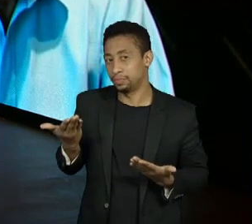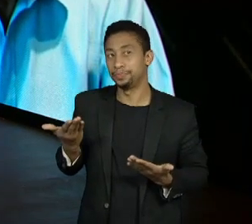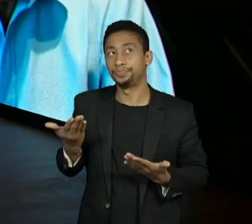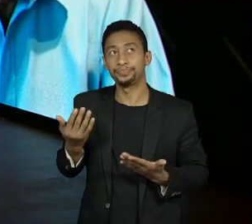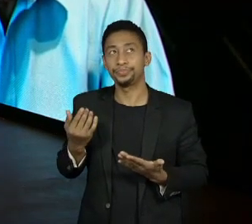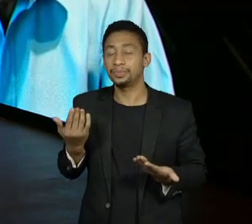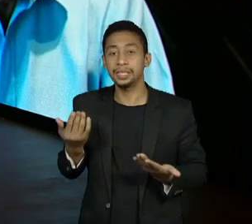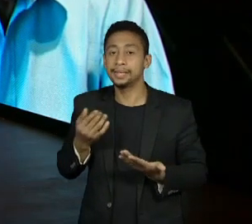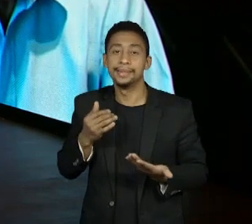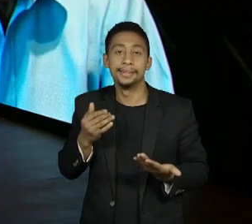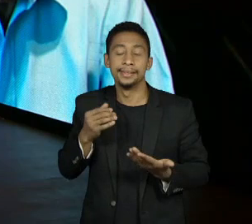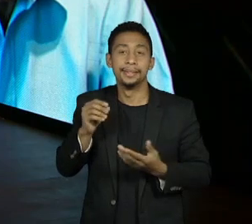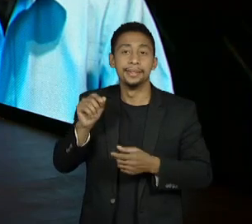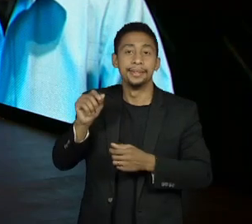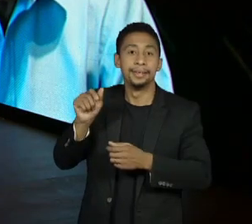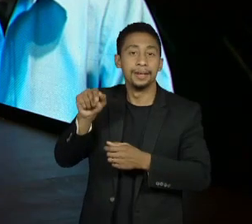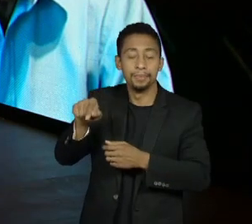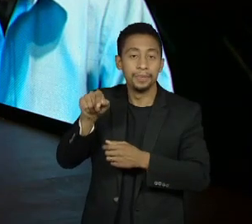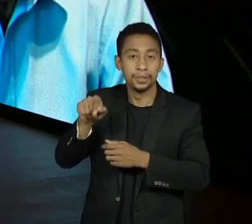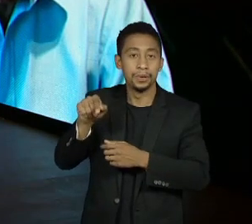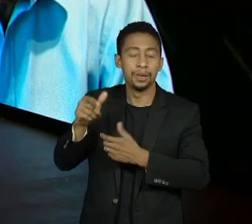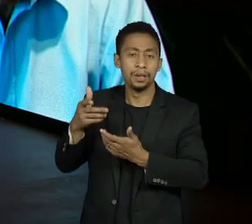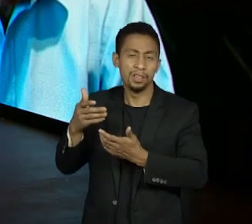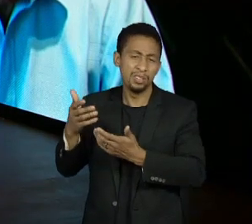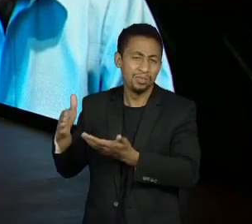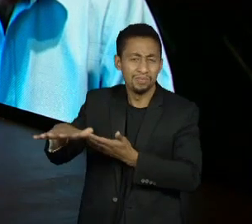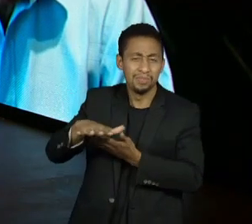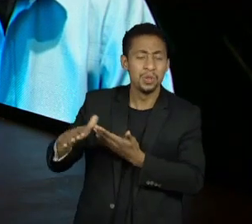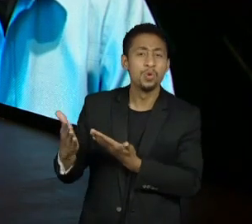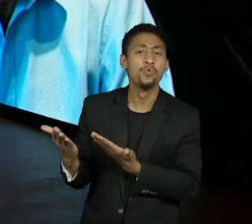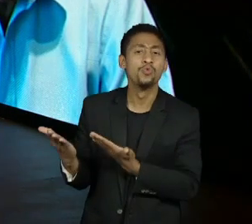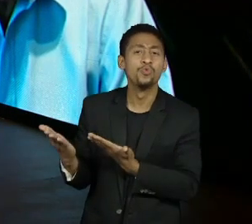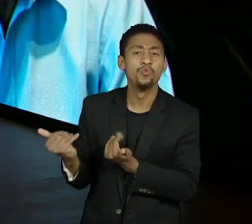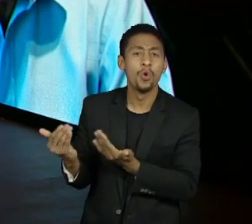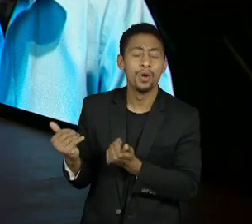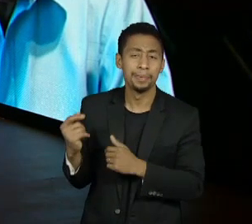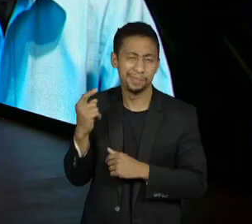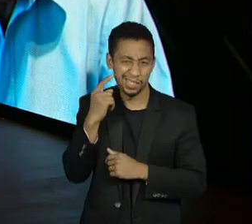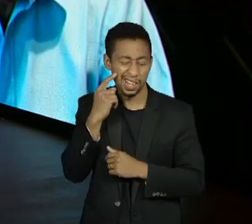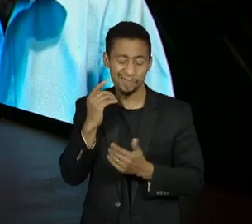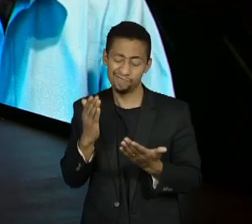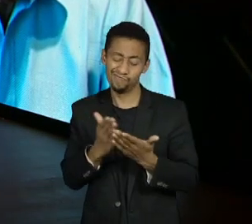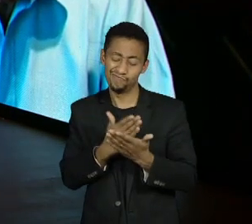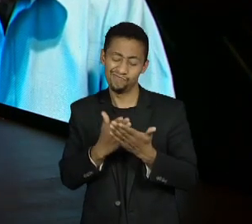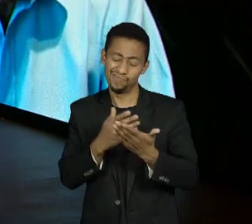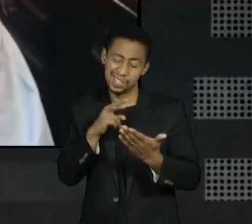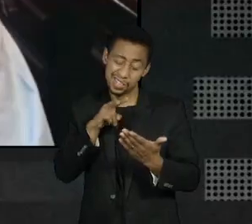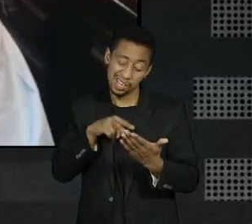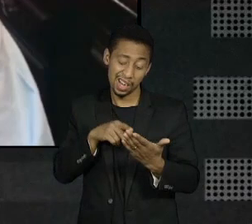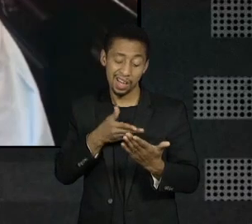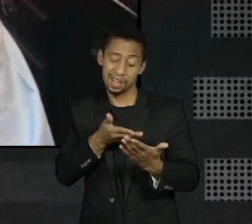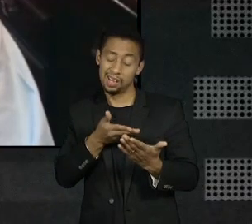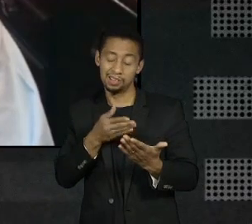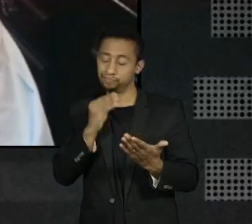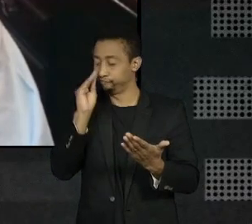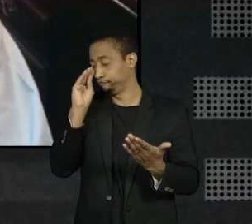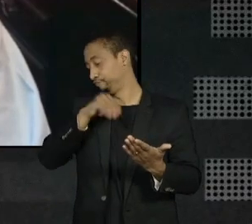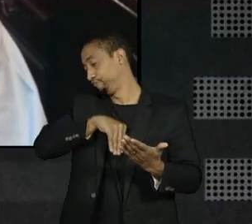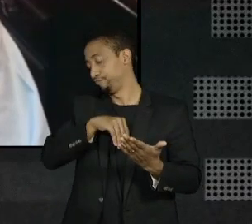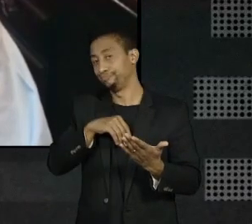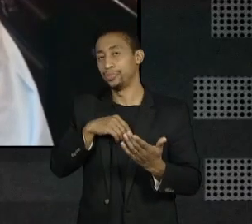o pessoal que está lendo a turma jovem achar que a revista não é mais para eles, que é